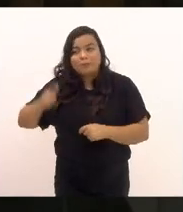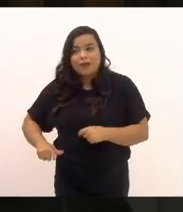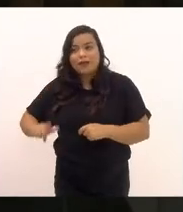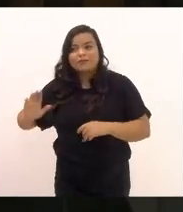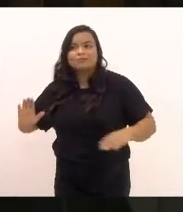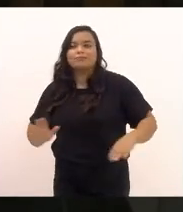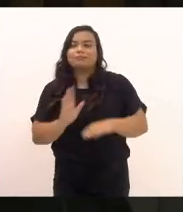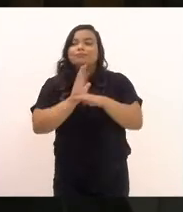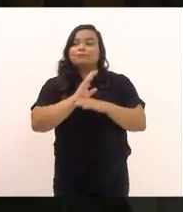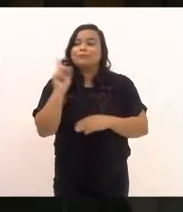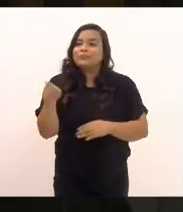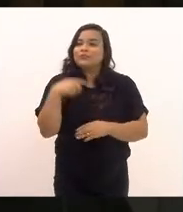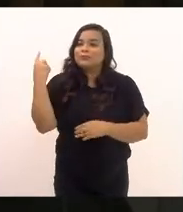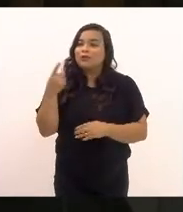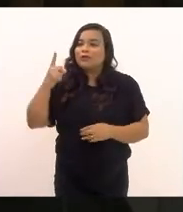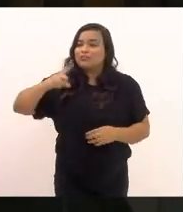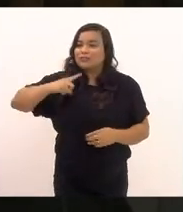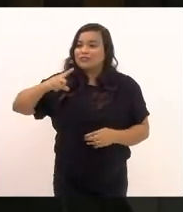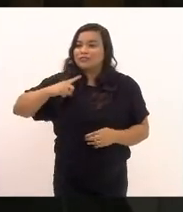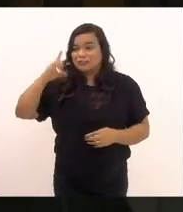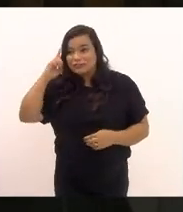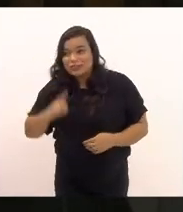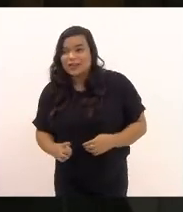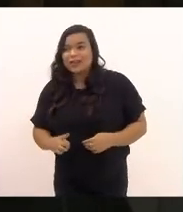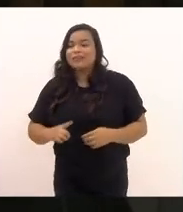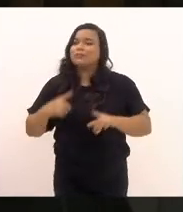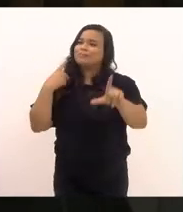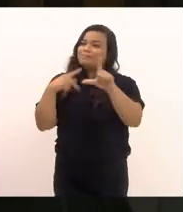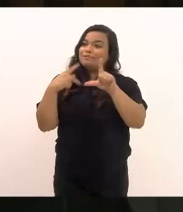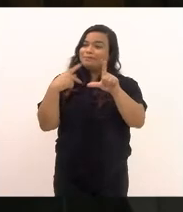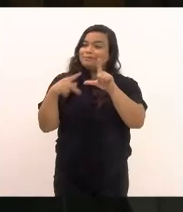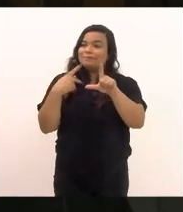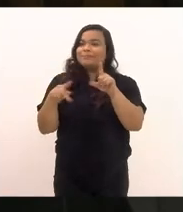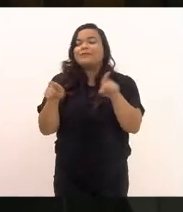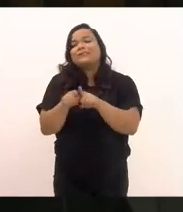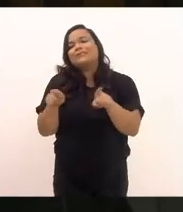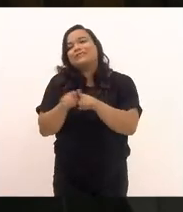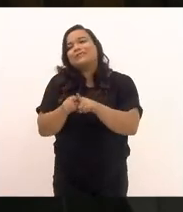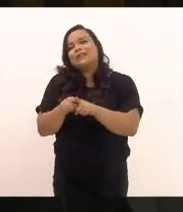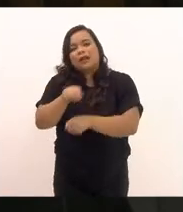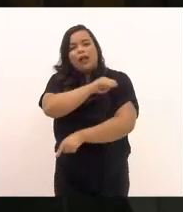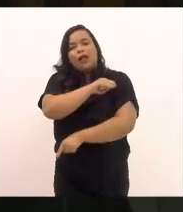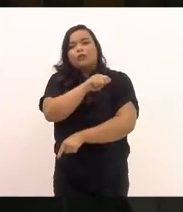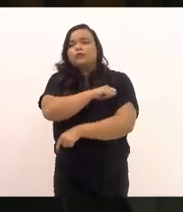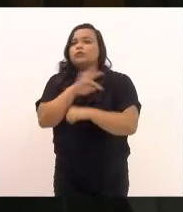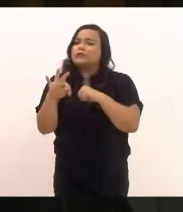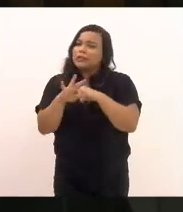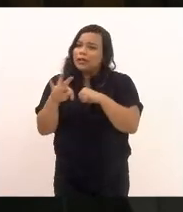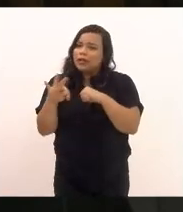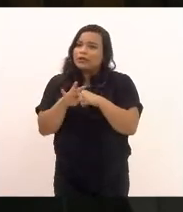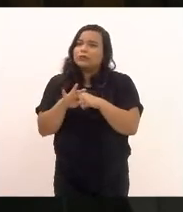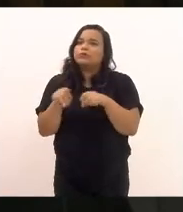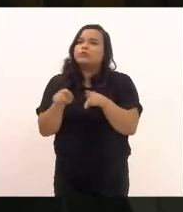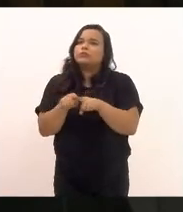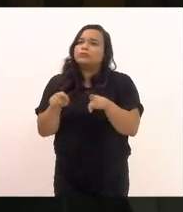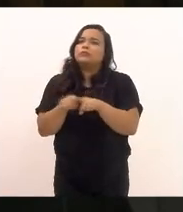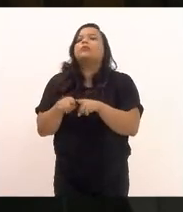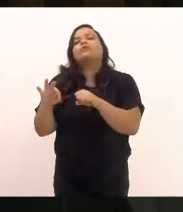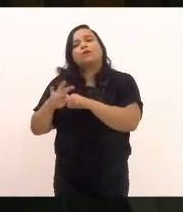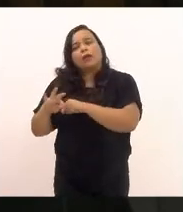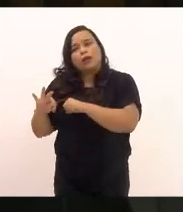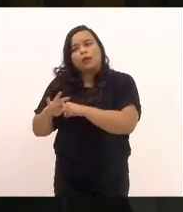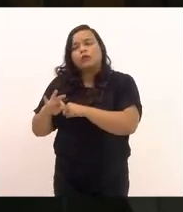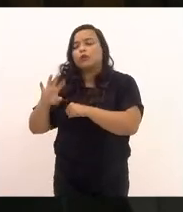a gente consolidando o direito ao passe livre também para os estudantes do técnico subsequente, do técnico concomitante,